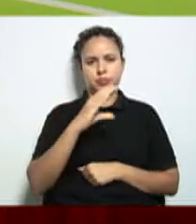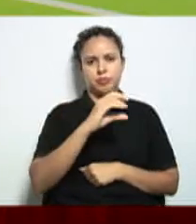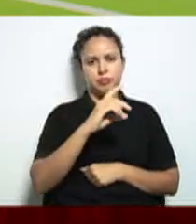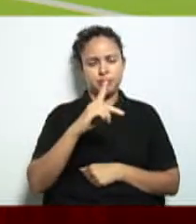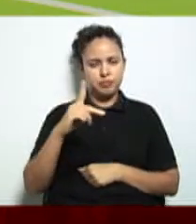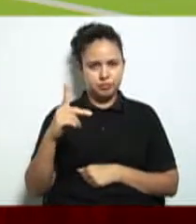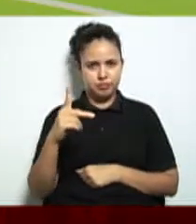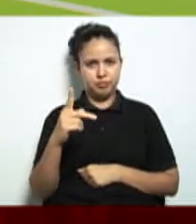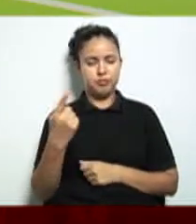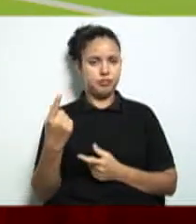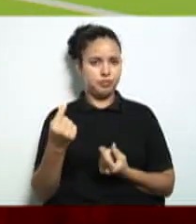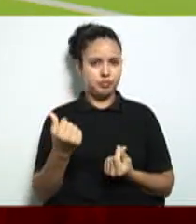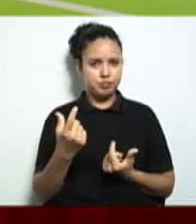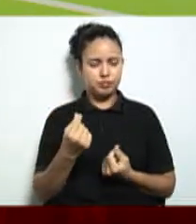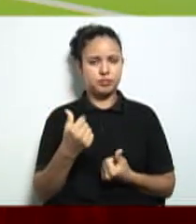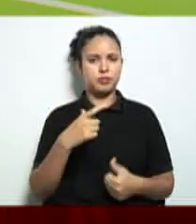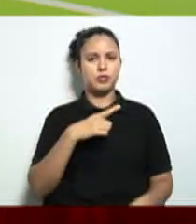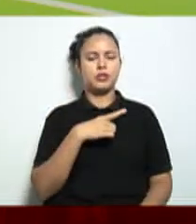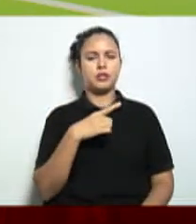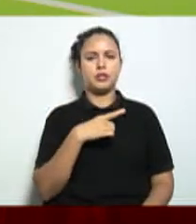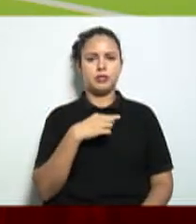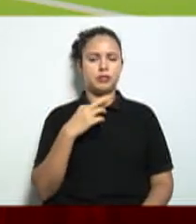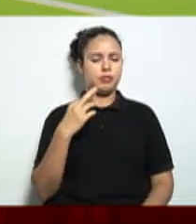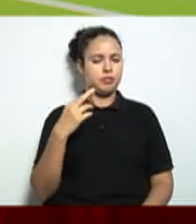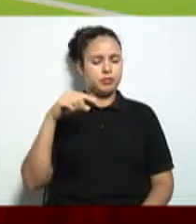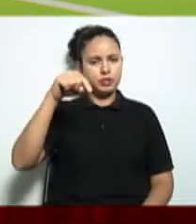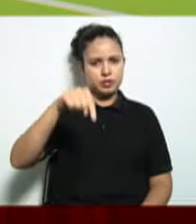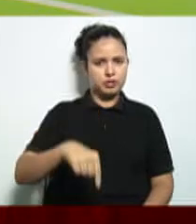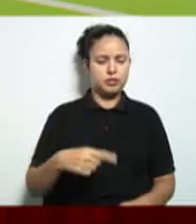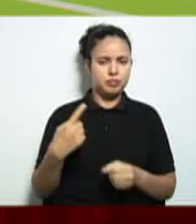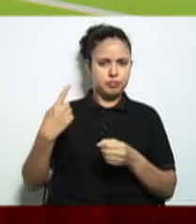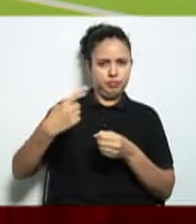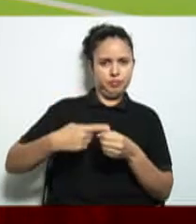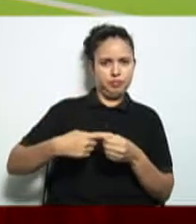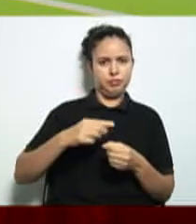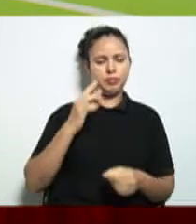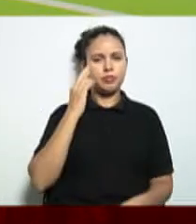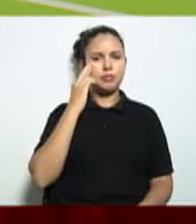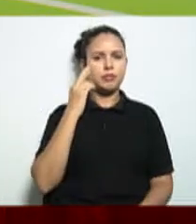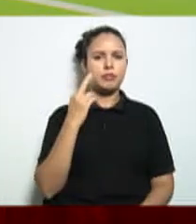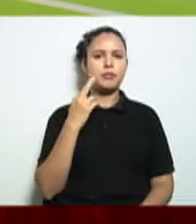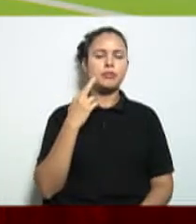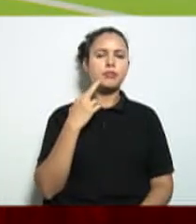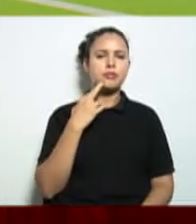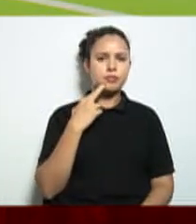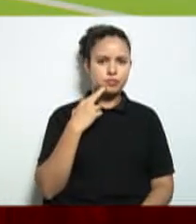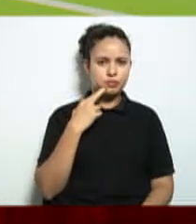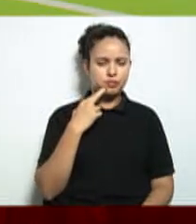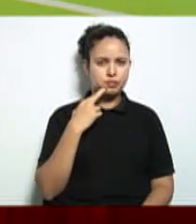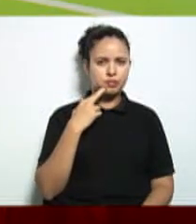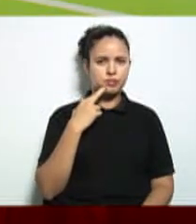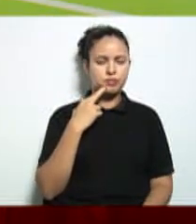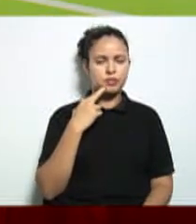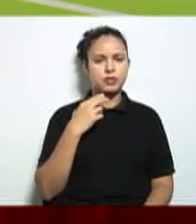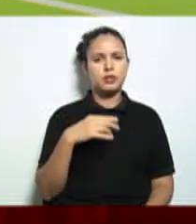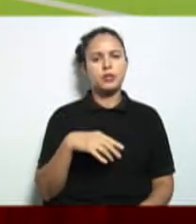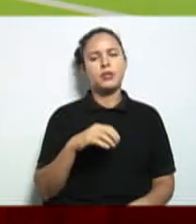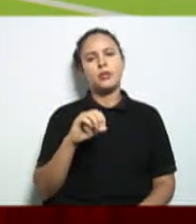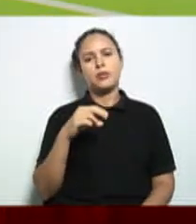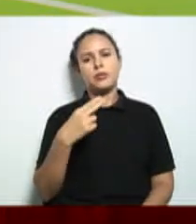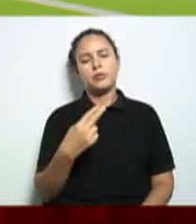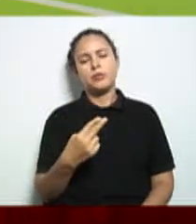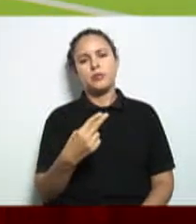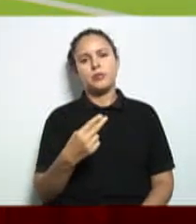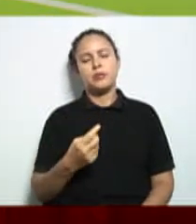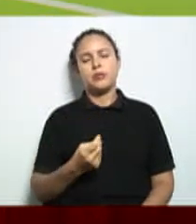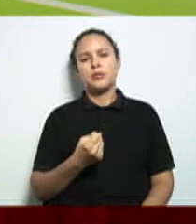tenho na região de São Francisco do Guaporé? Ou quais são